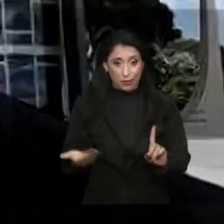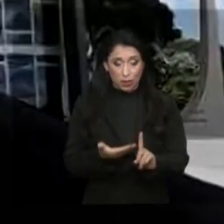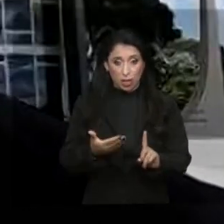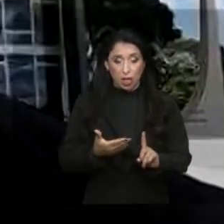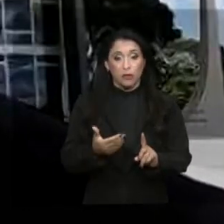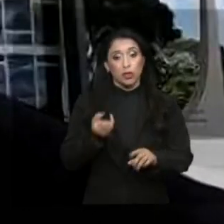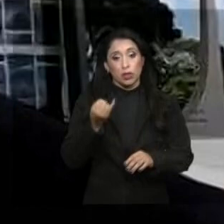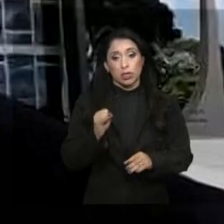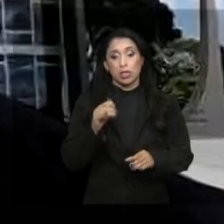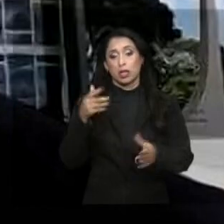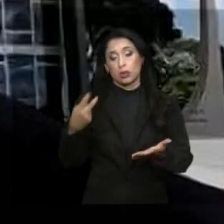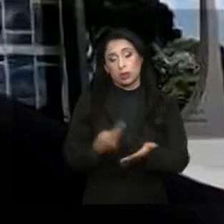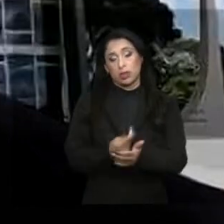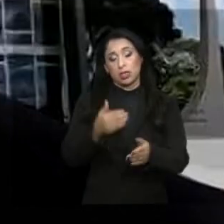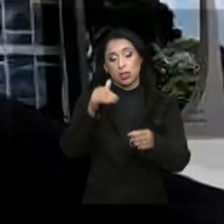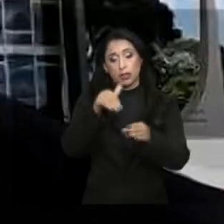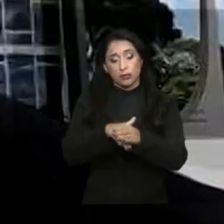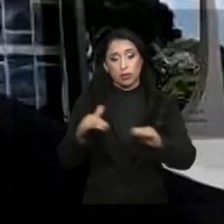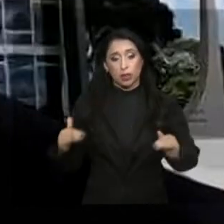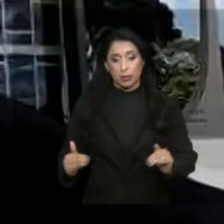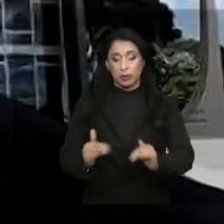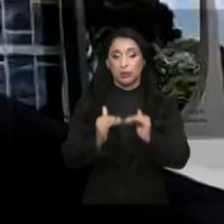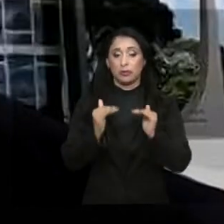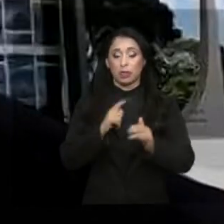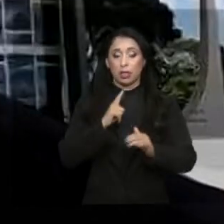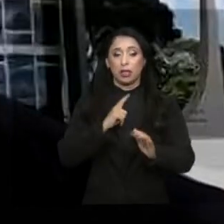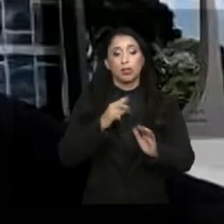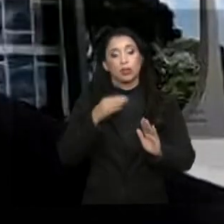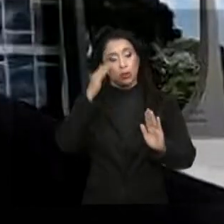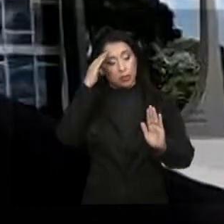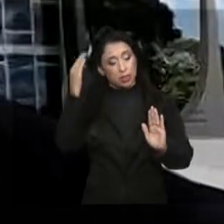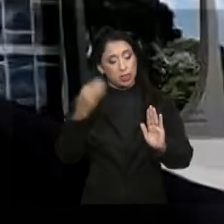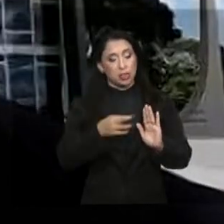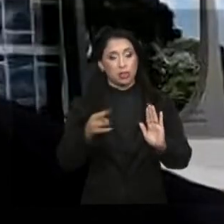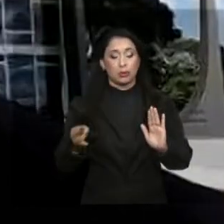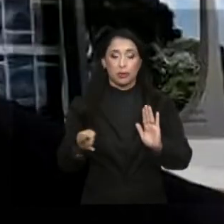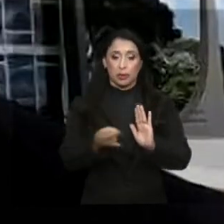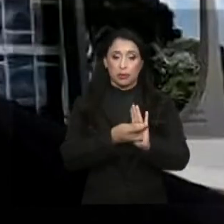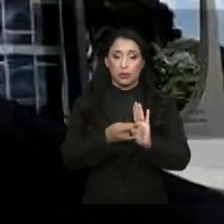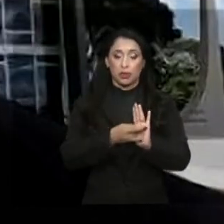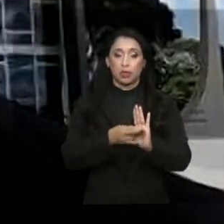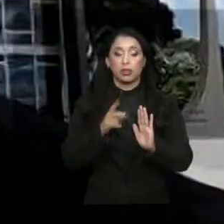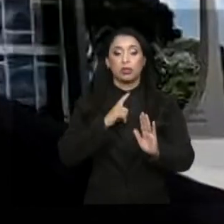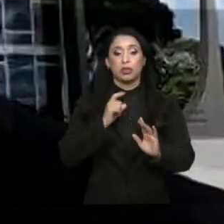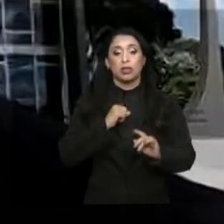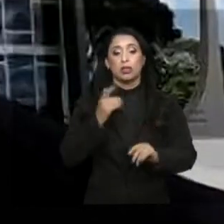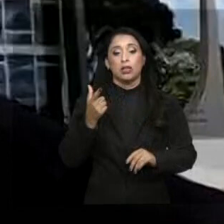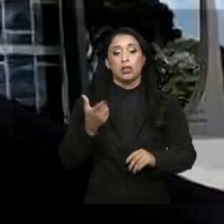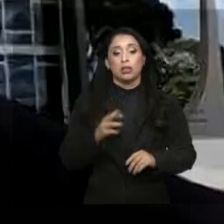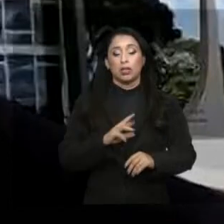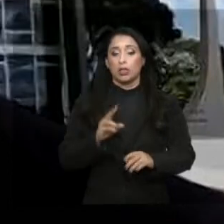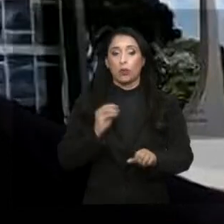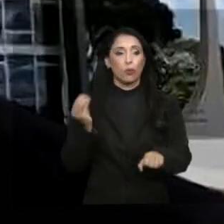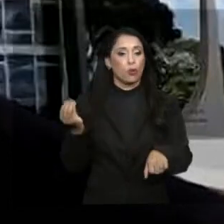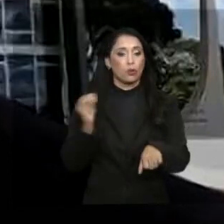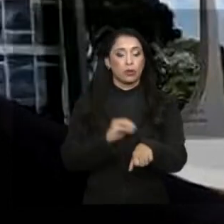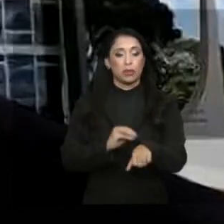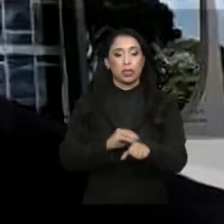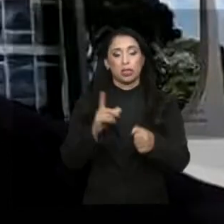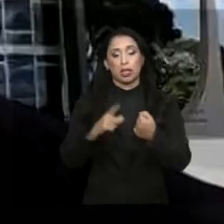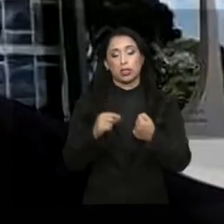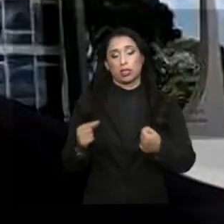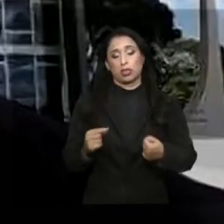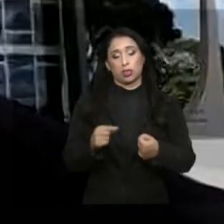com o fundamento da interpretação sistemática dos dispositivos regimentais à luz do princípio da presunção da não culpabilidade, artigo